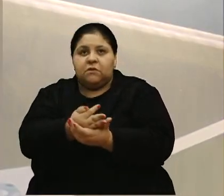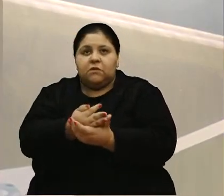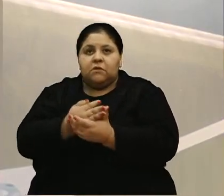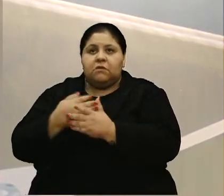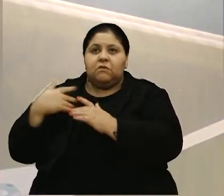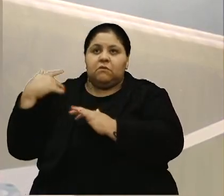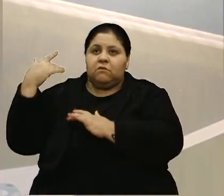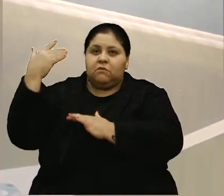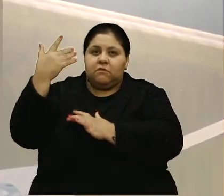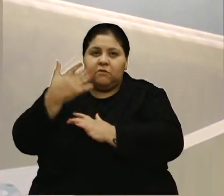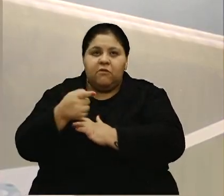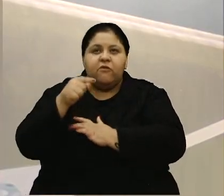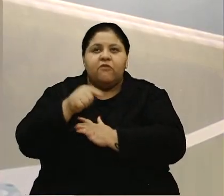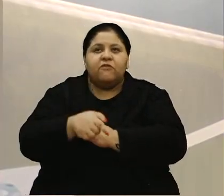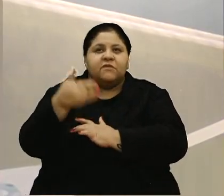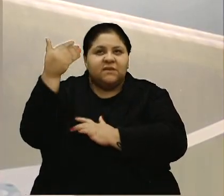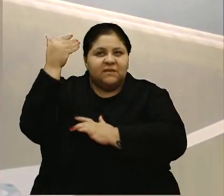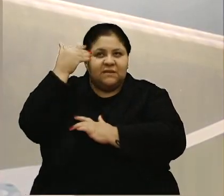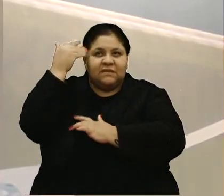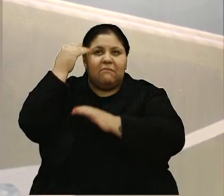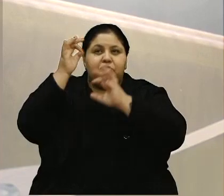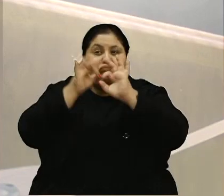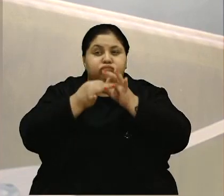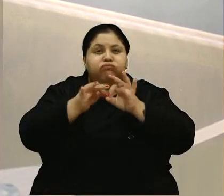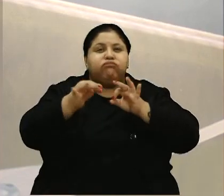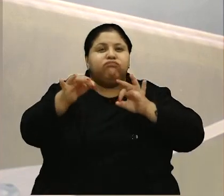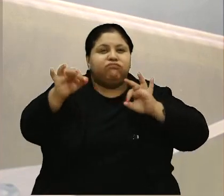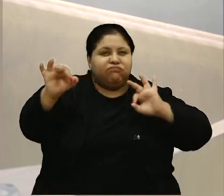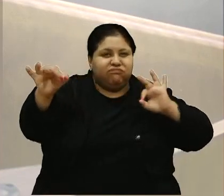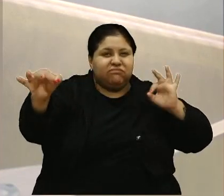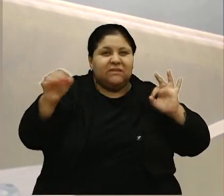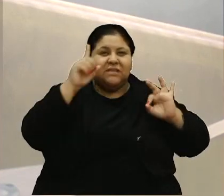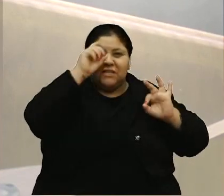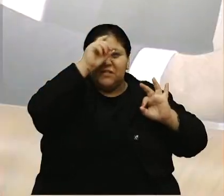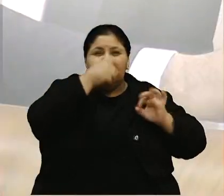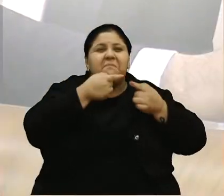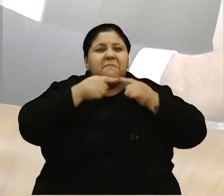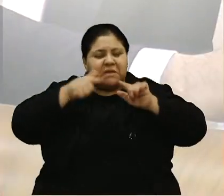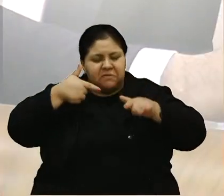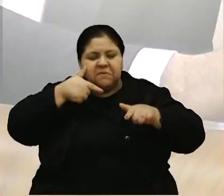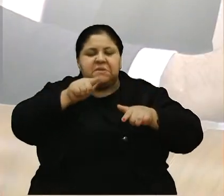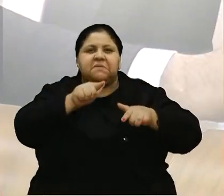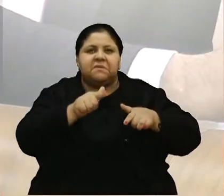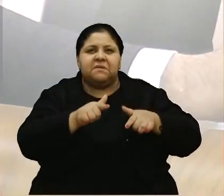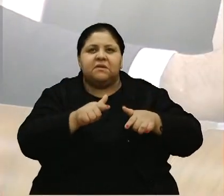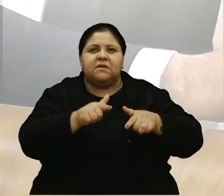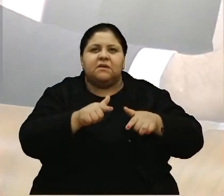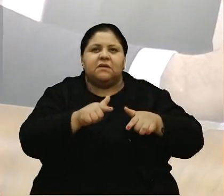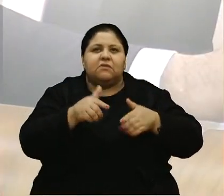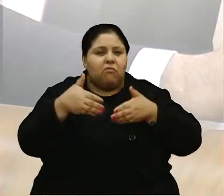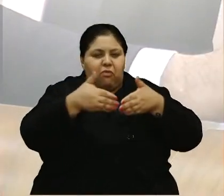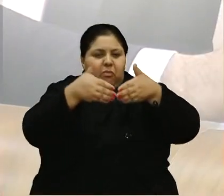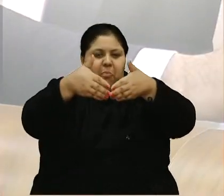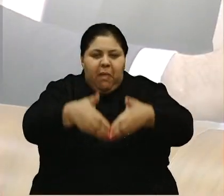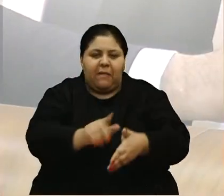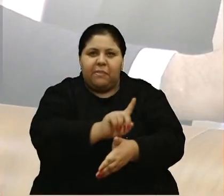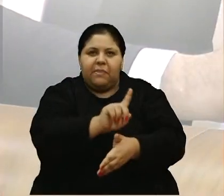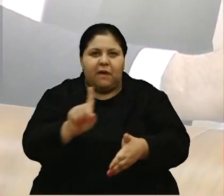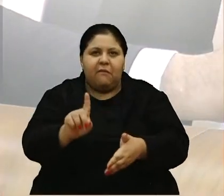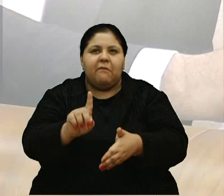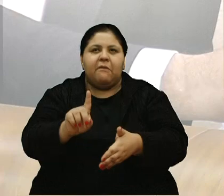caminhada, vocês sabem que é longa, é pedregosa, mas nós chegamos lá. Nosso barco não vai afundar.